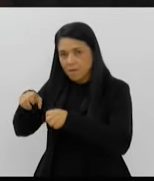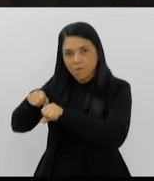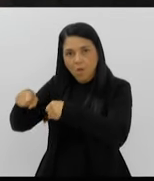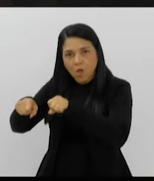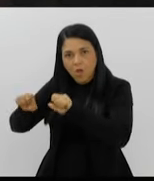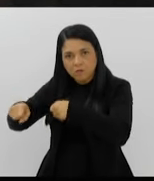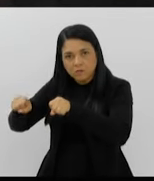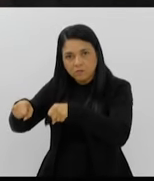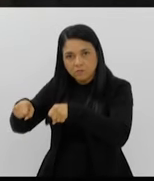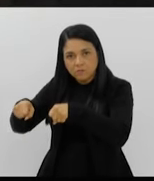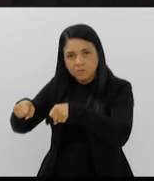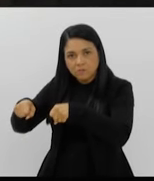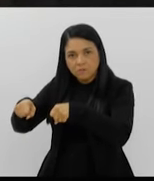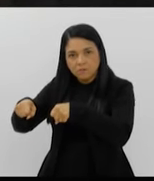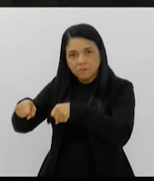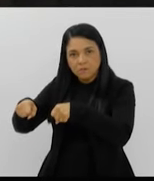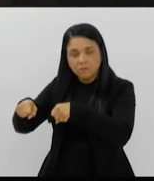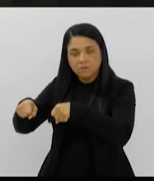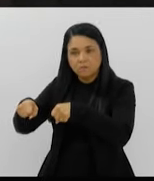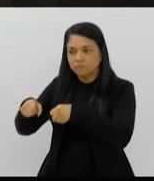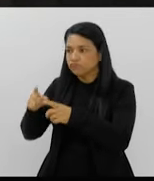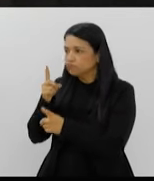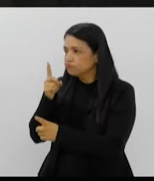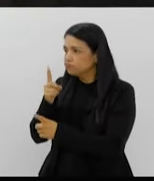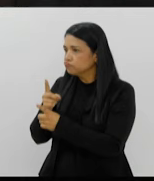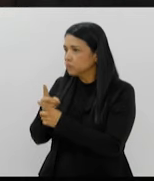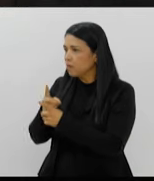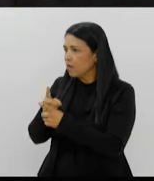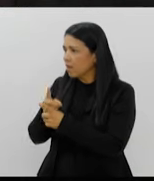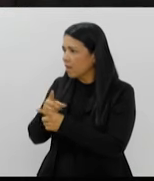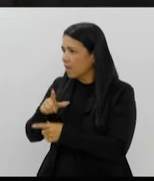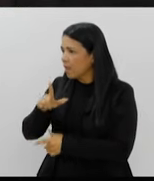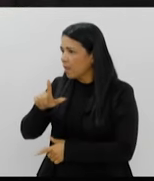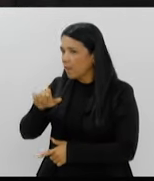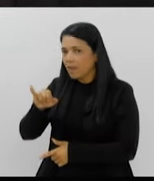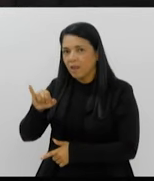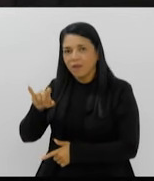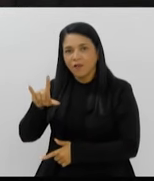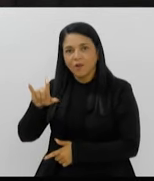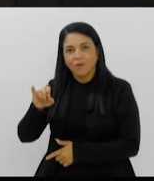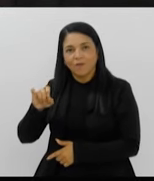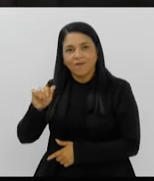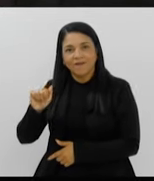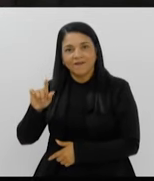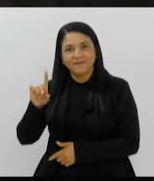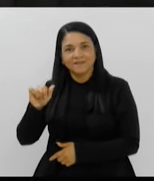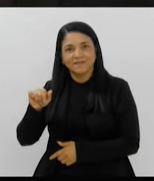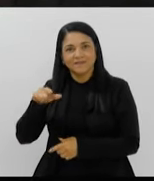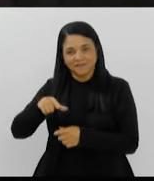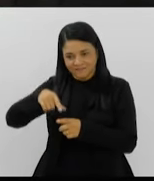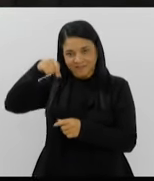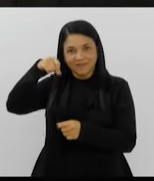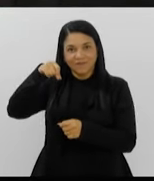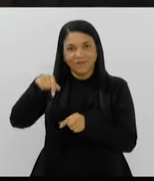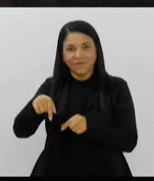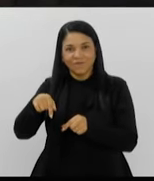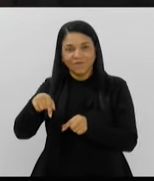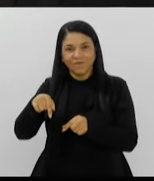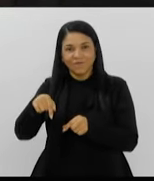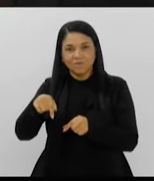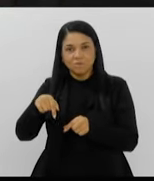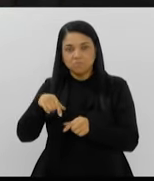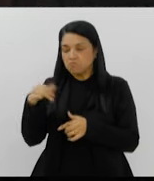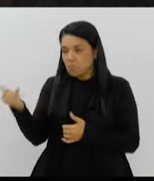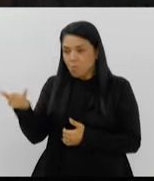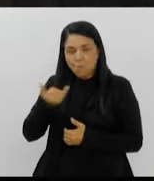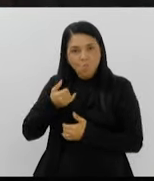a moto foi leiloada. A moto foi leiloada sem nenhum aviso prévio,